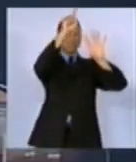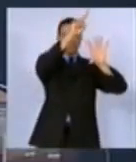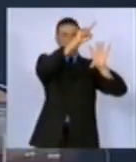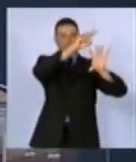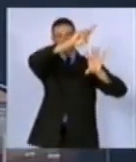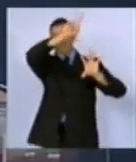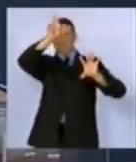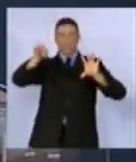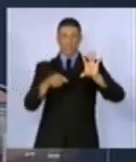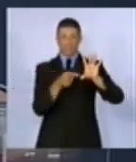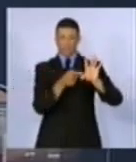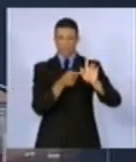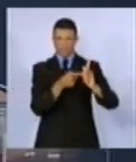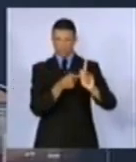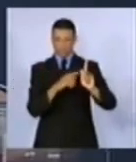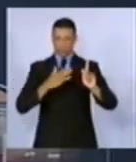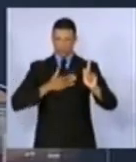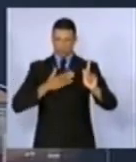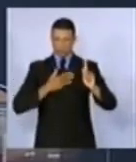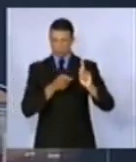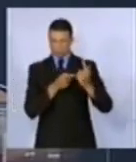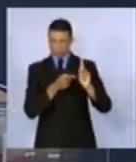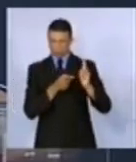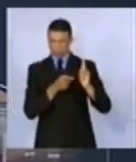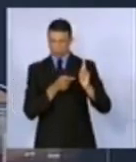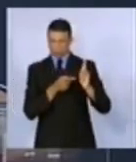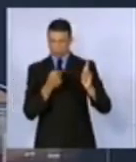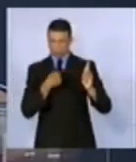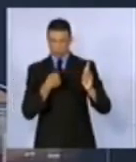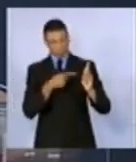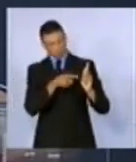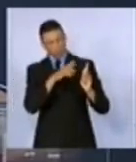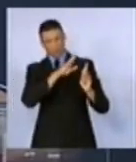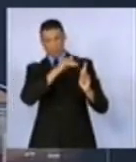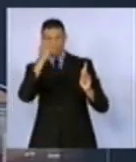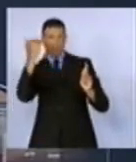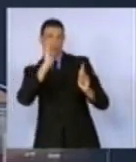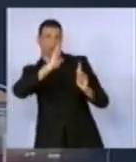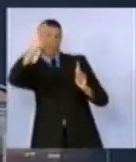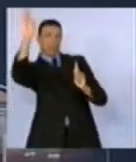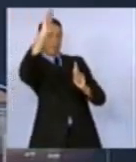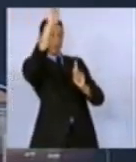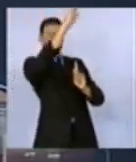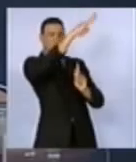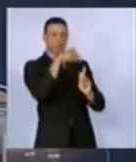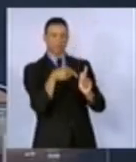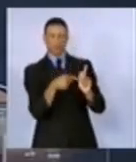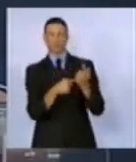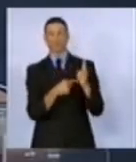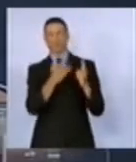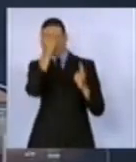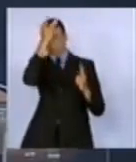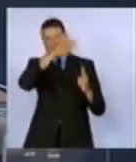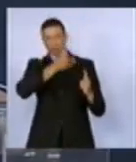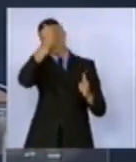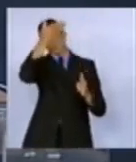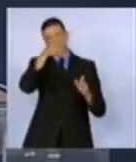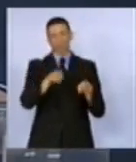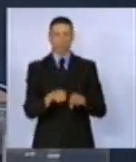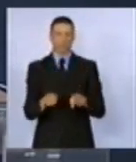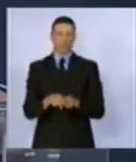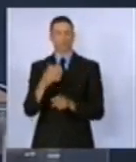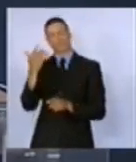sobre tudo eh não só como no ano passado com com com o o o o o Bom Preço da soja